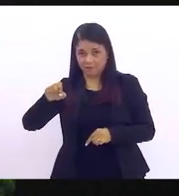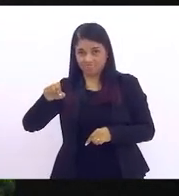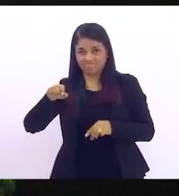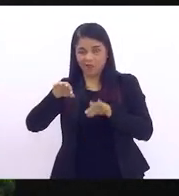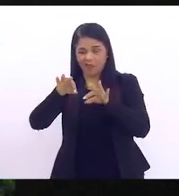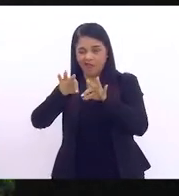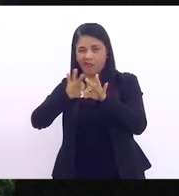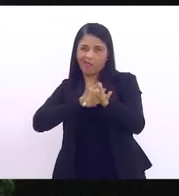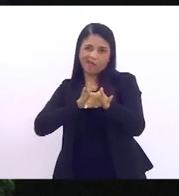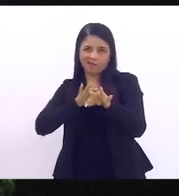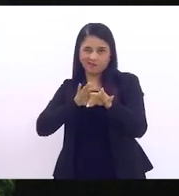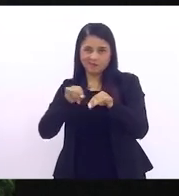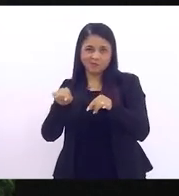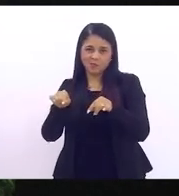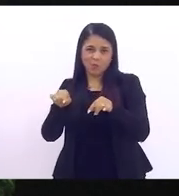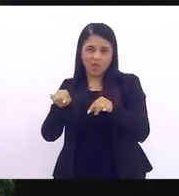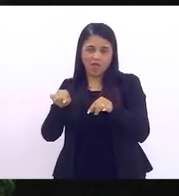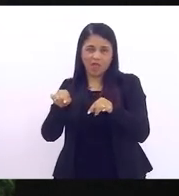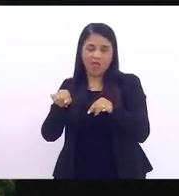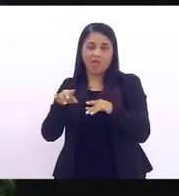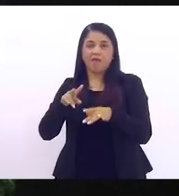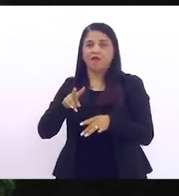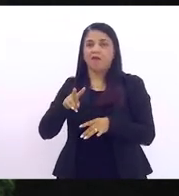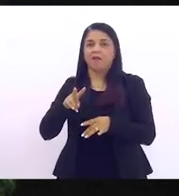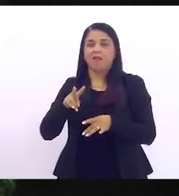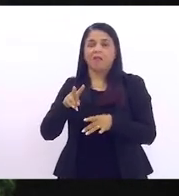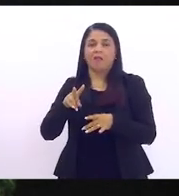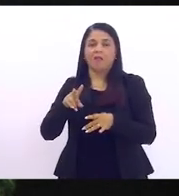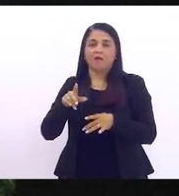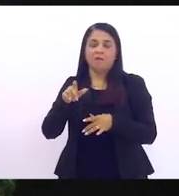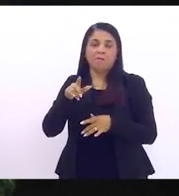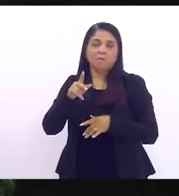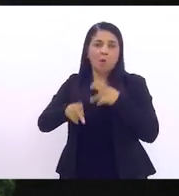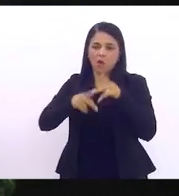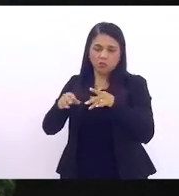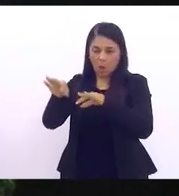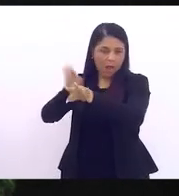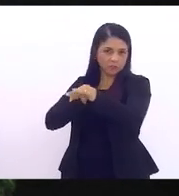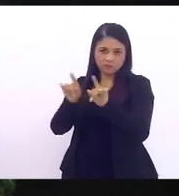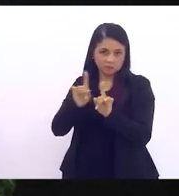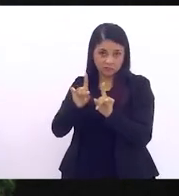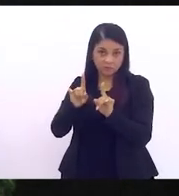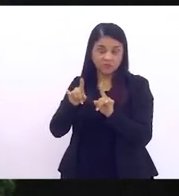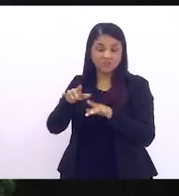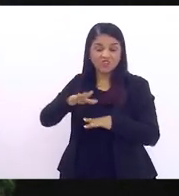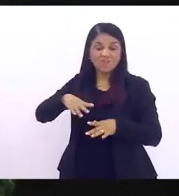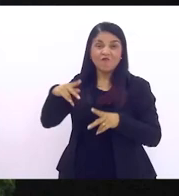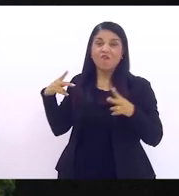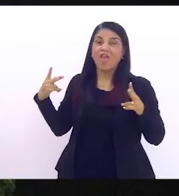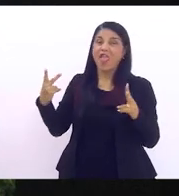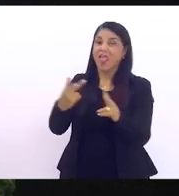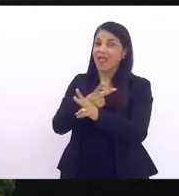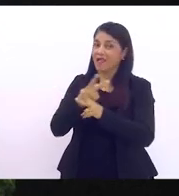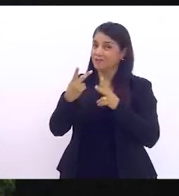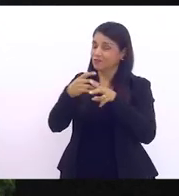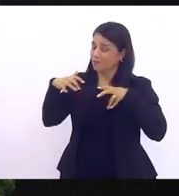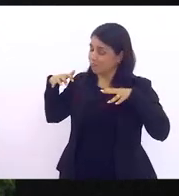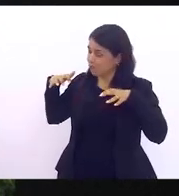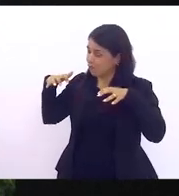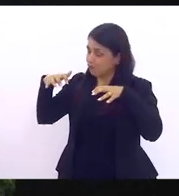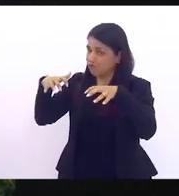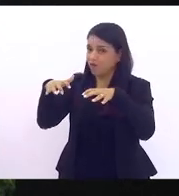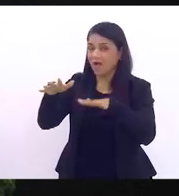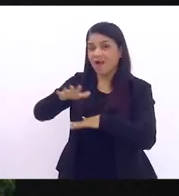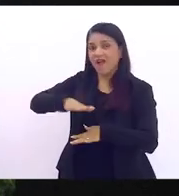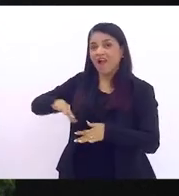é uma questão de vandalismo a região ela sofre como vocês mesmo falaram ventos tempestades é uma região